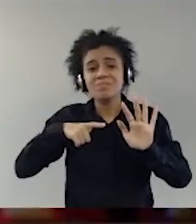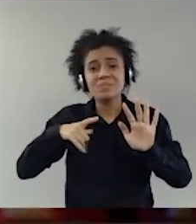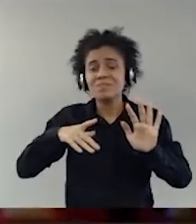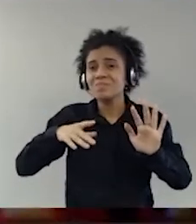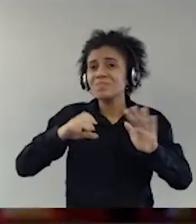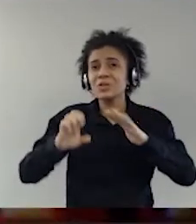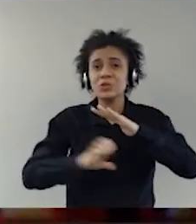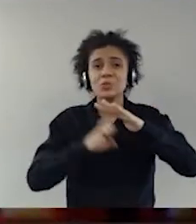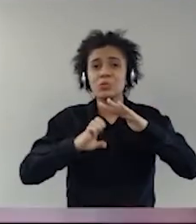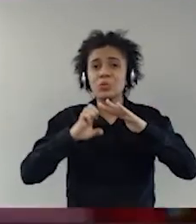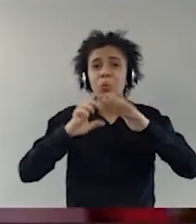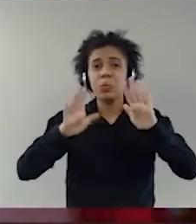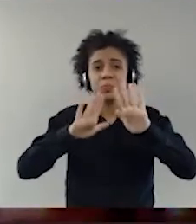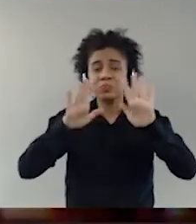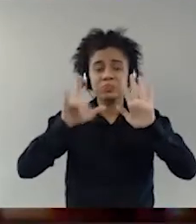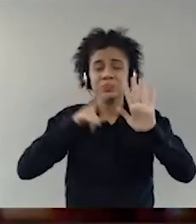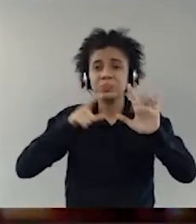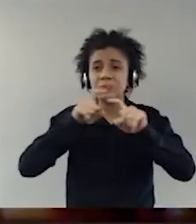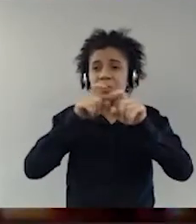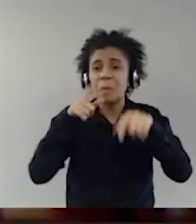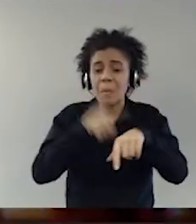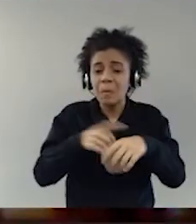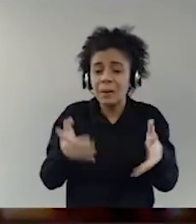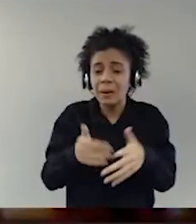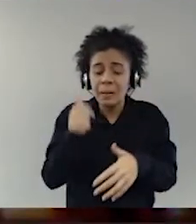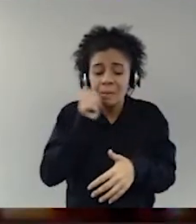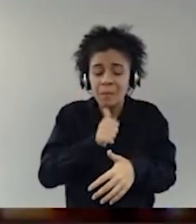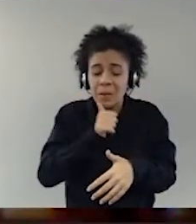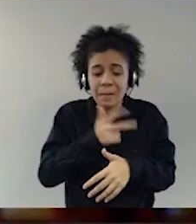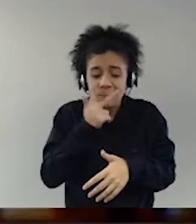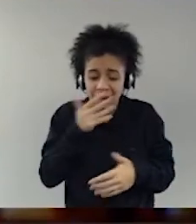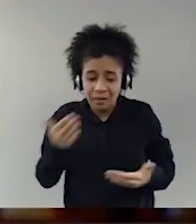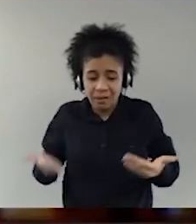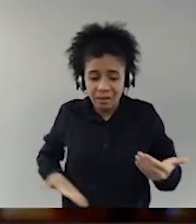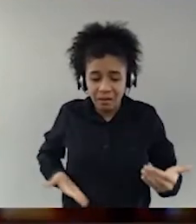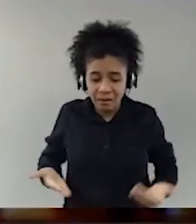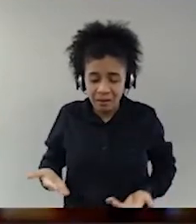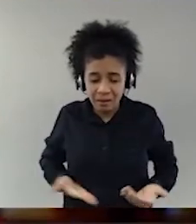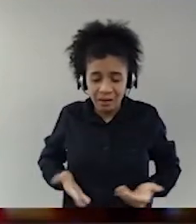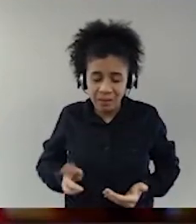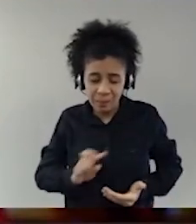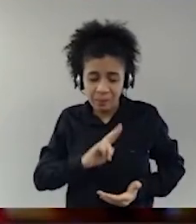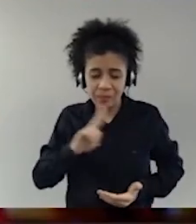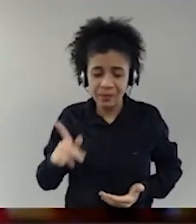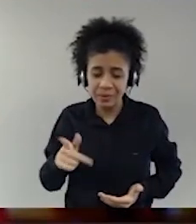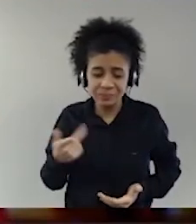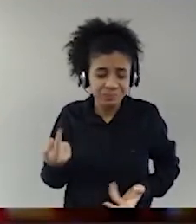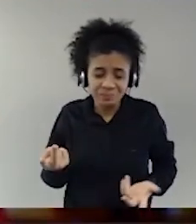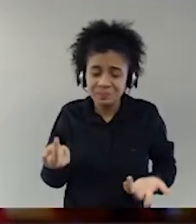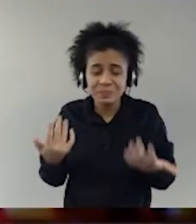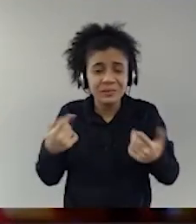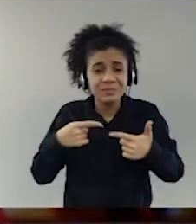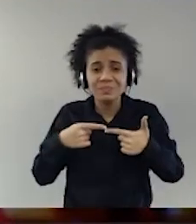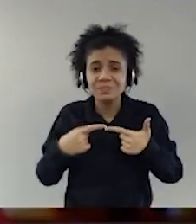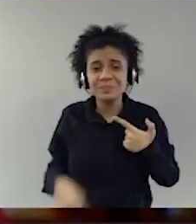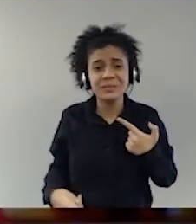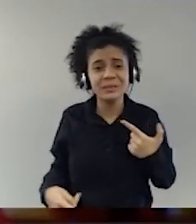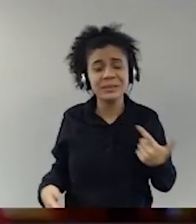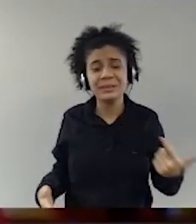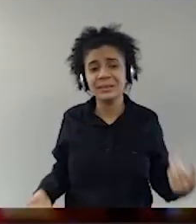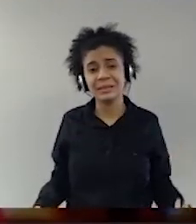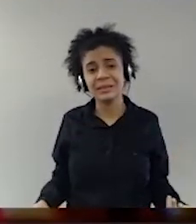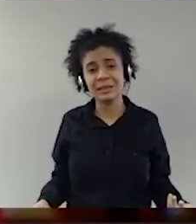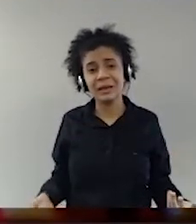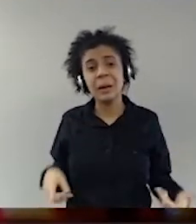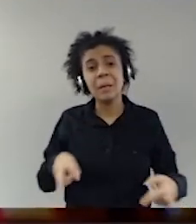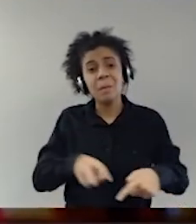que coloca as mulheres em situação de subserviência, de subalternidade e que nos mostra hoje. E essa é a